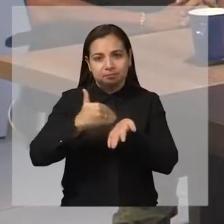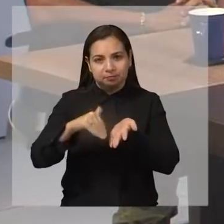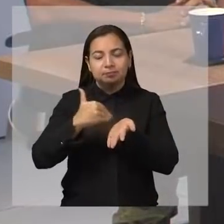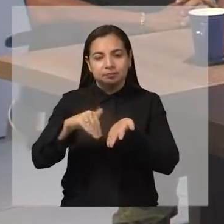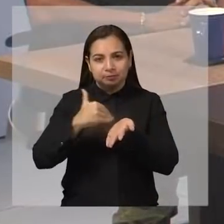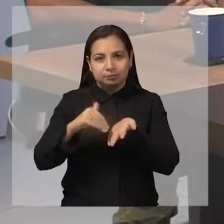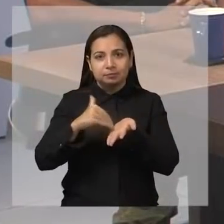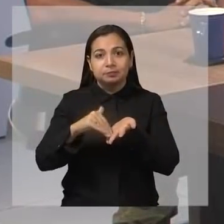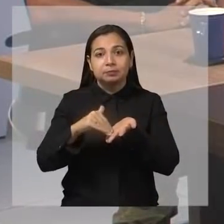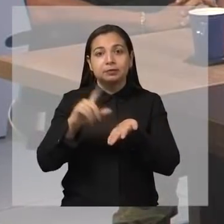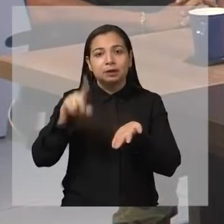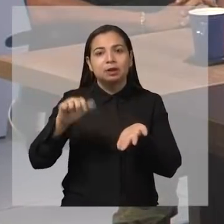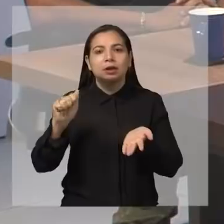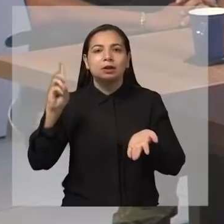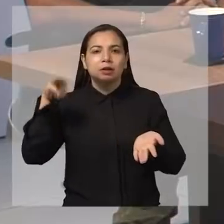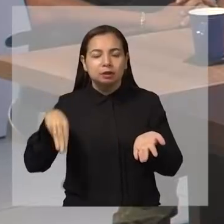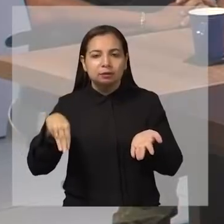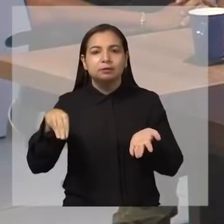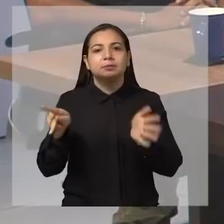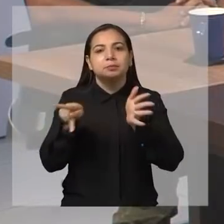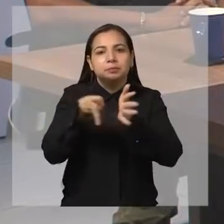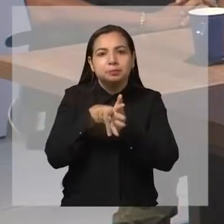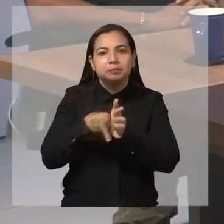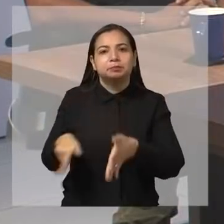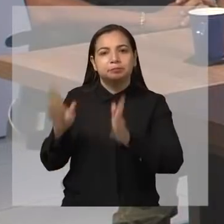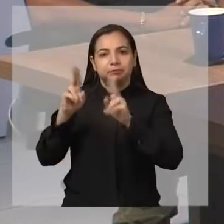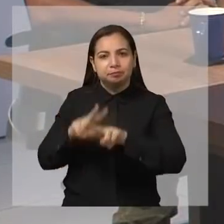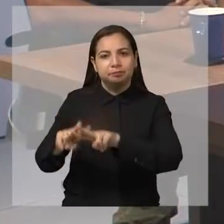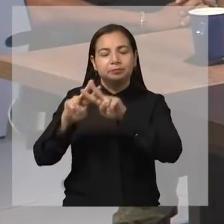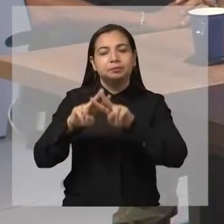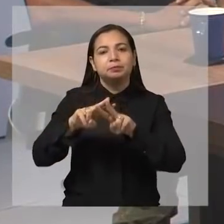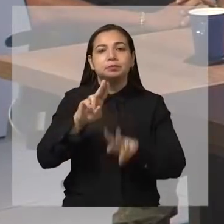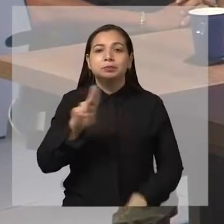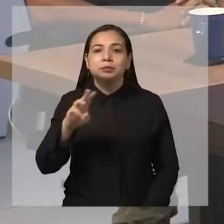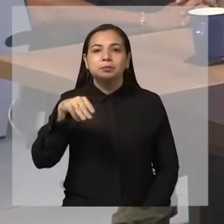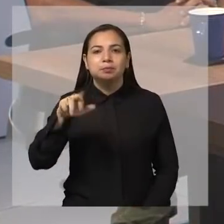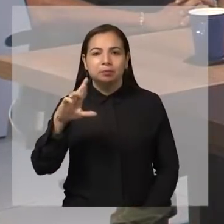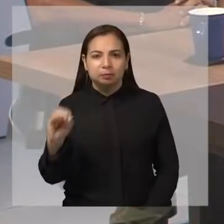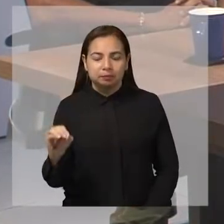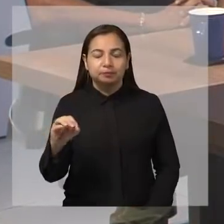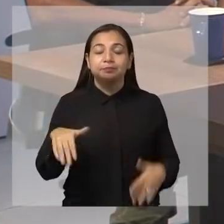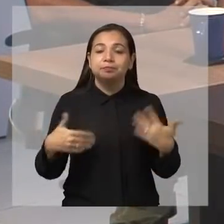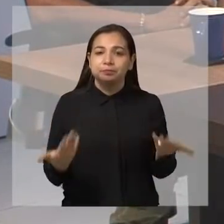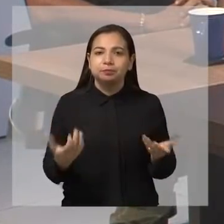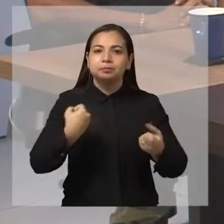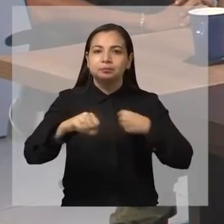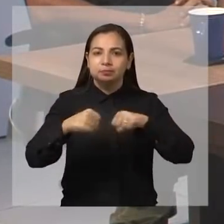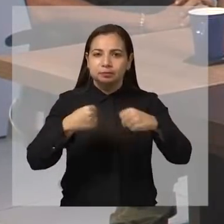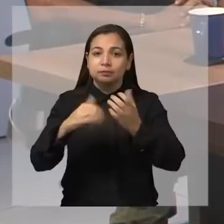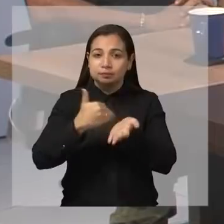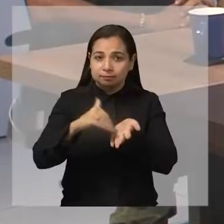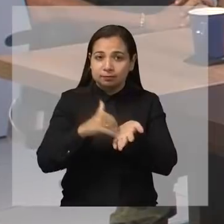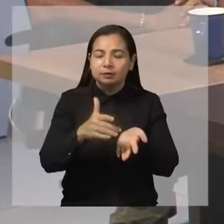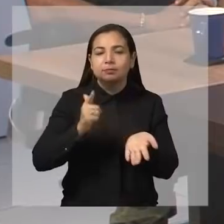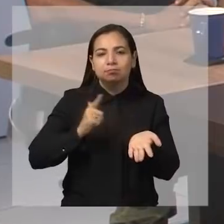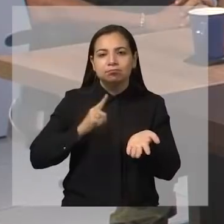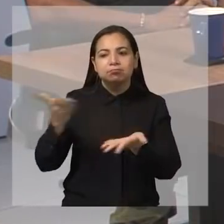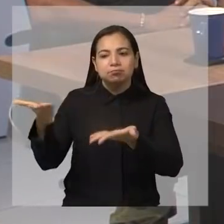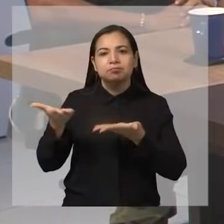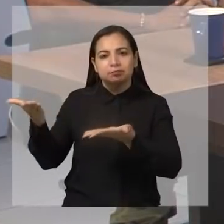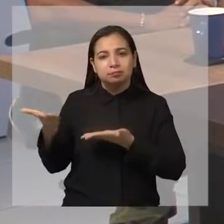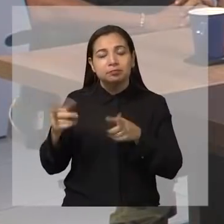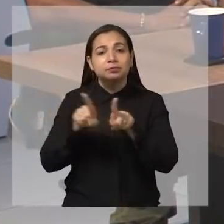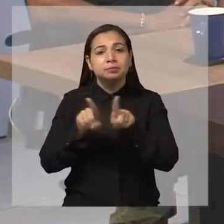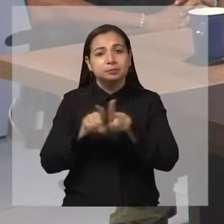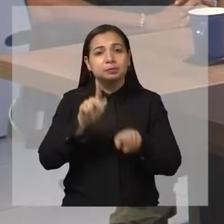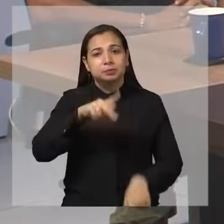de Administração Penitenciária, o doutor Mauro Albuquerque. Debatendo com o secretário, nós temos as participações